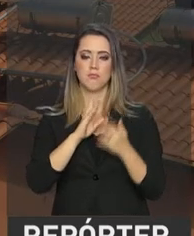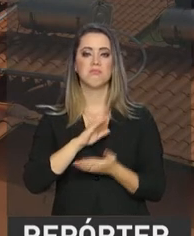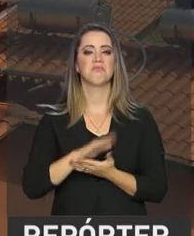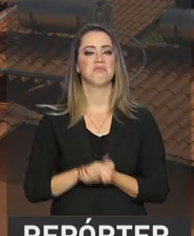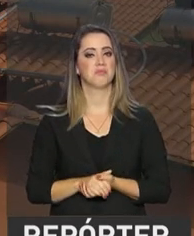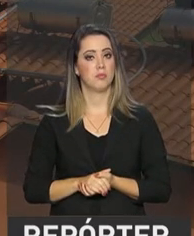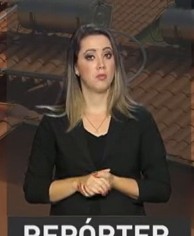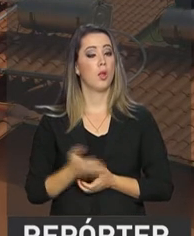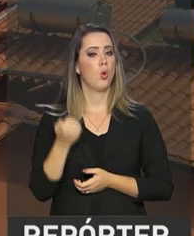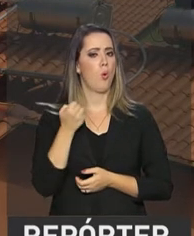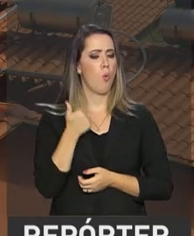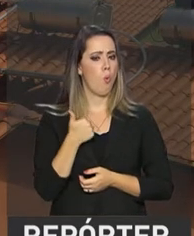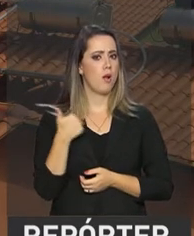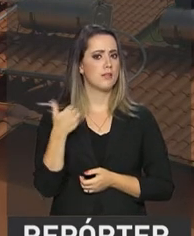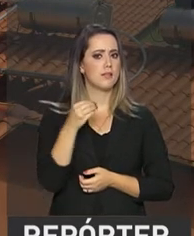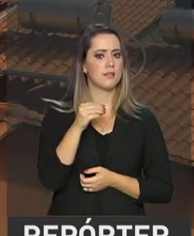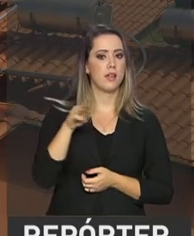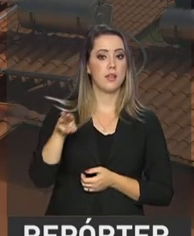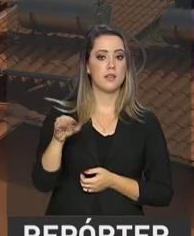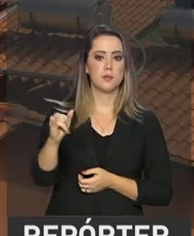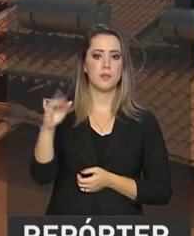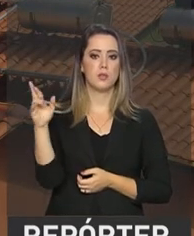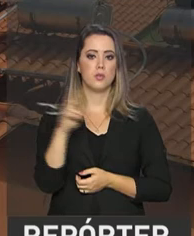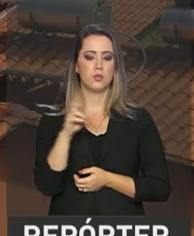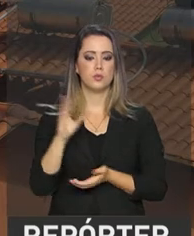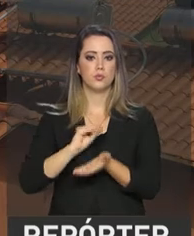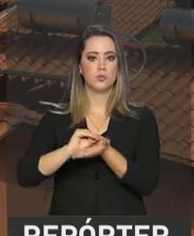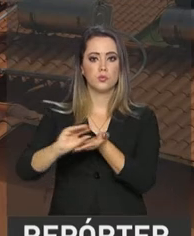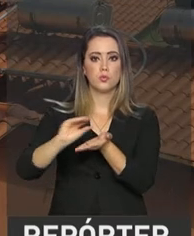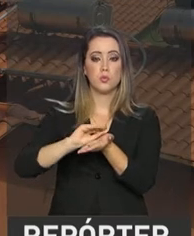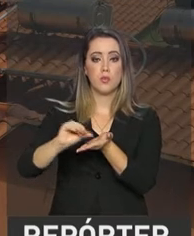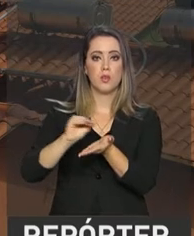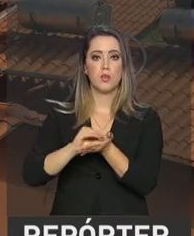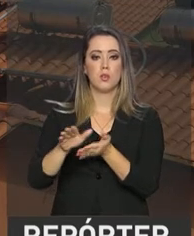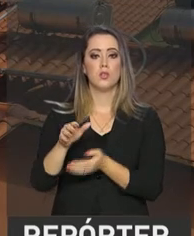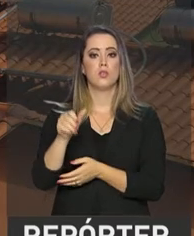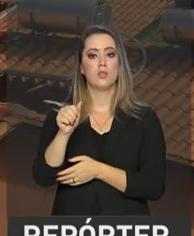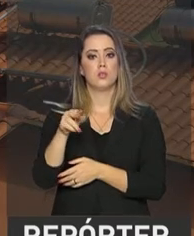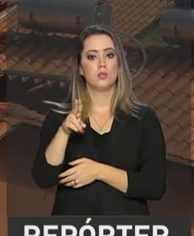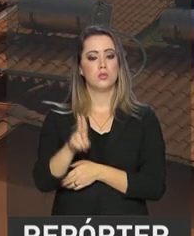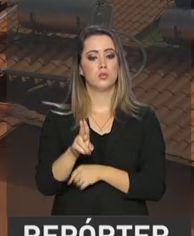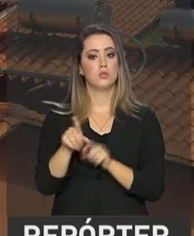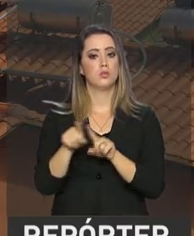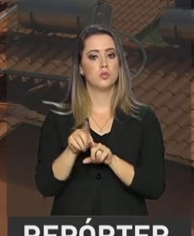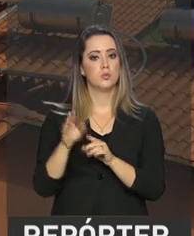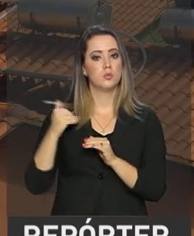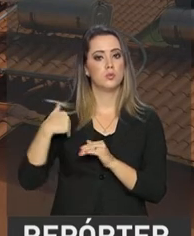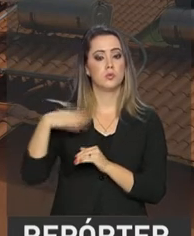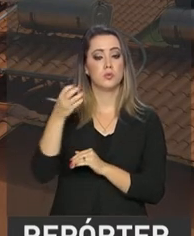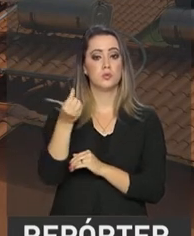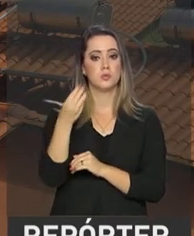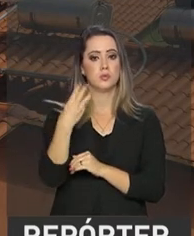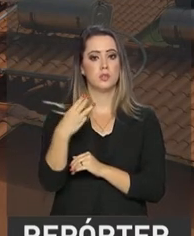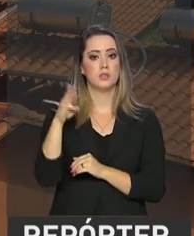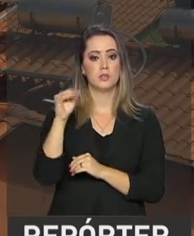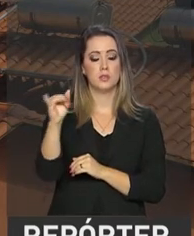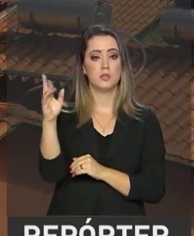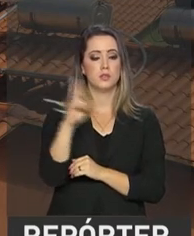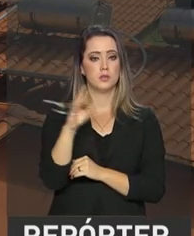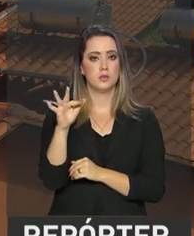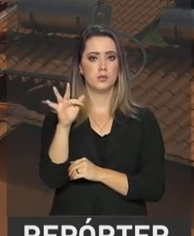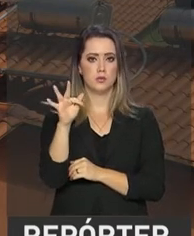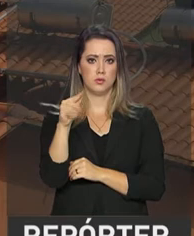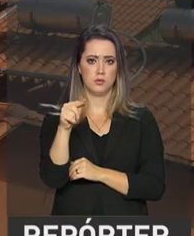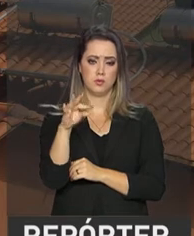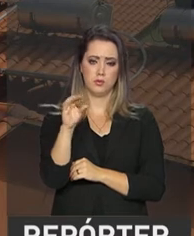serão quase 10 bilhões de reais em investimentos do orçamento geral da união e mais 63 bilhões de reais